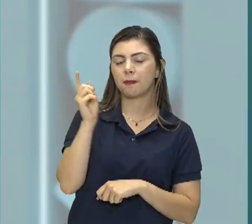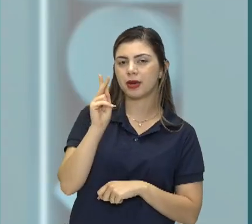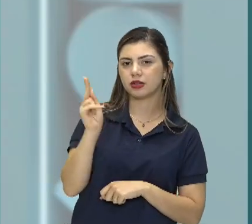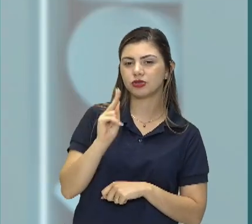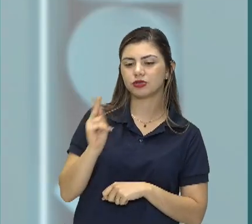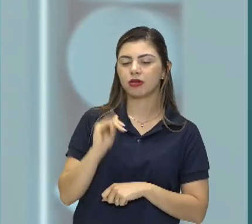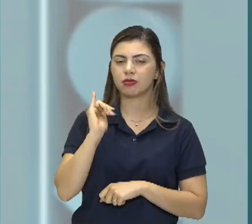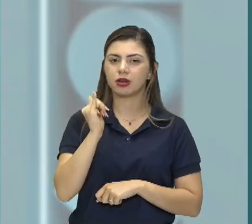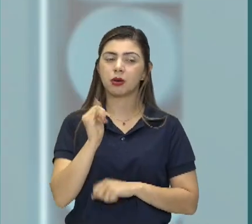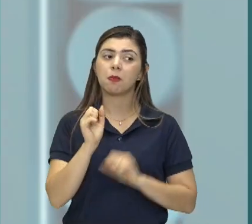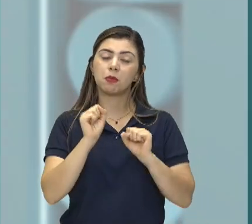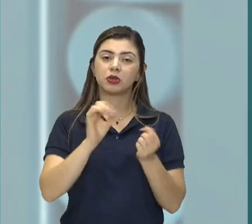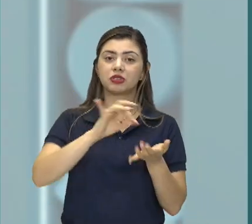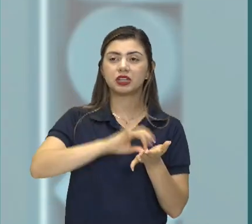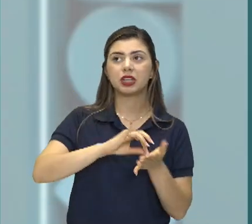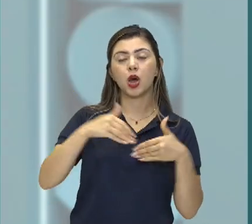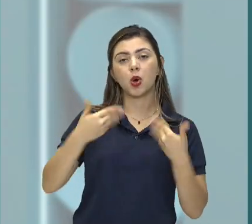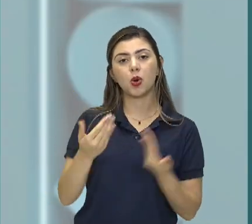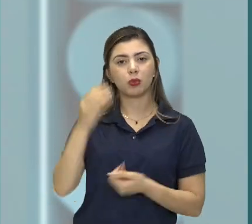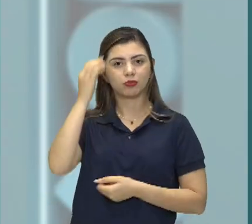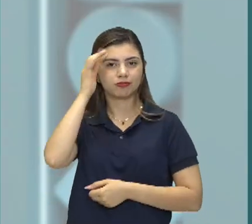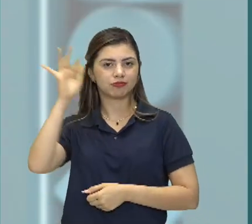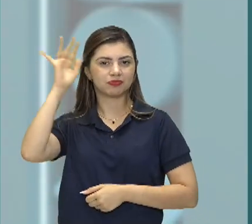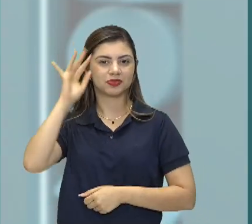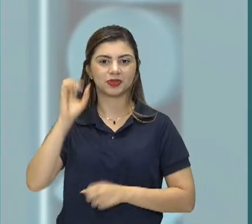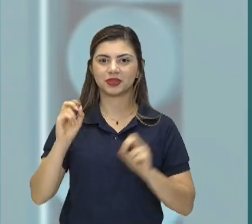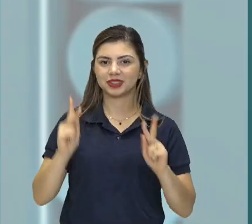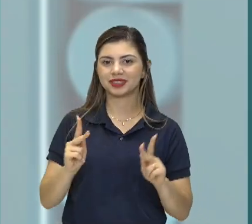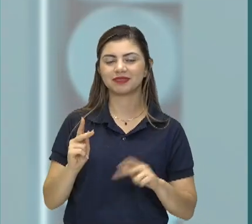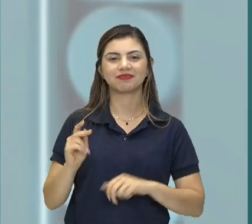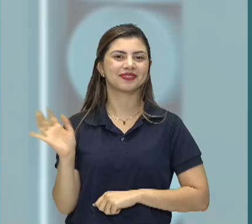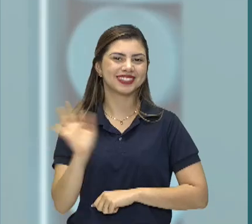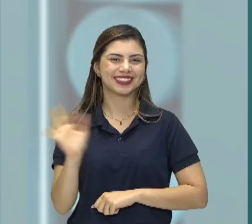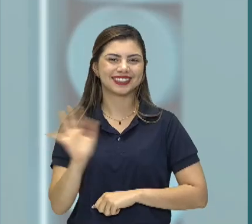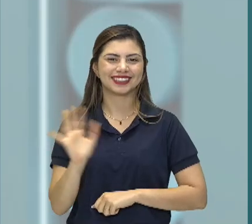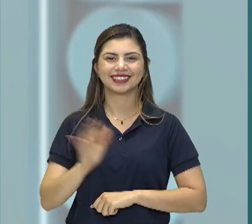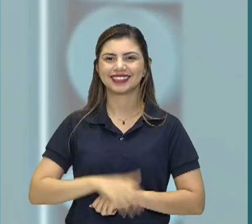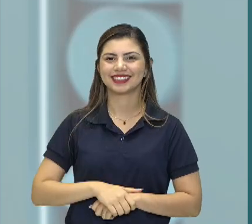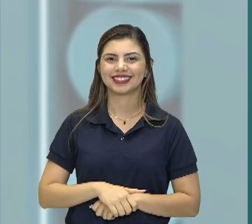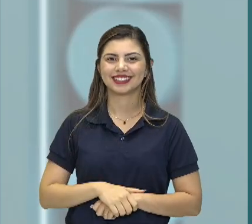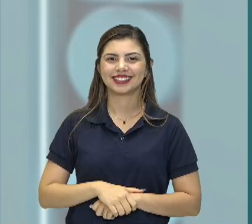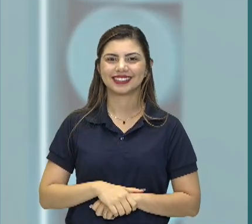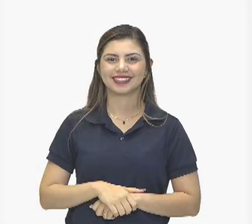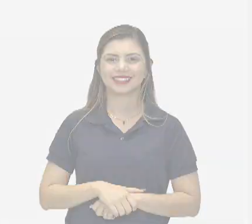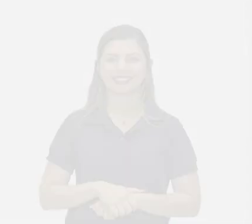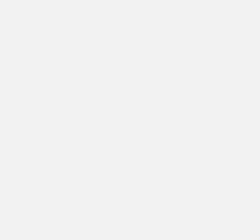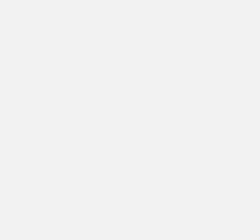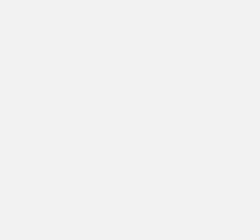seja ela verdadeira ou fictícia. Ok? Tchau, pessoal. Até a próxima.